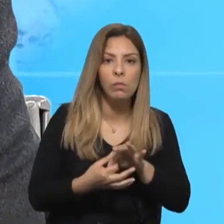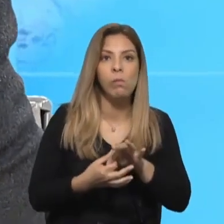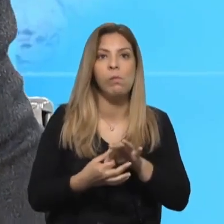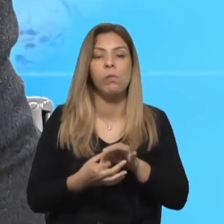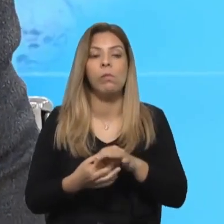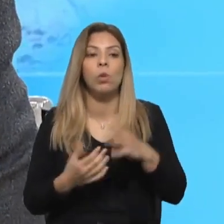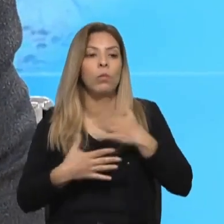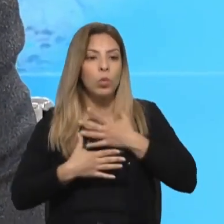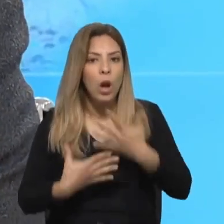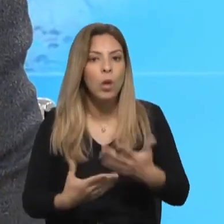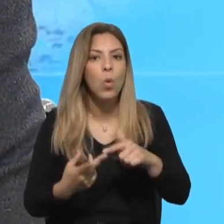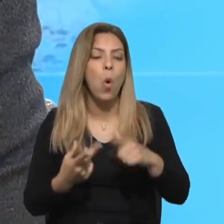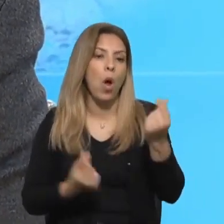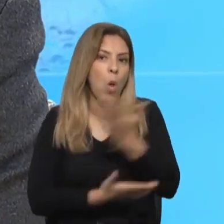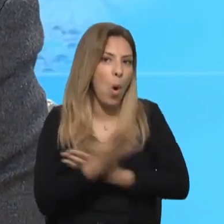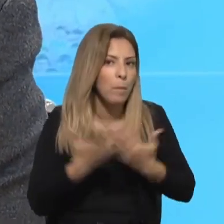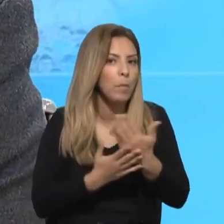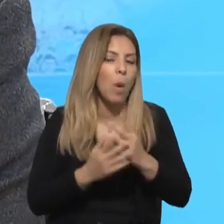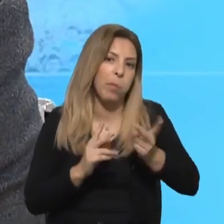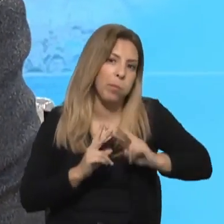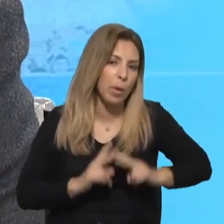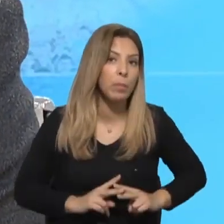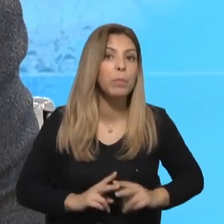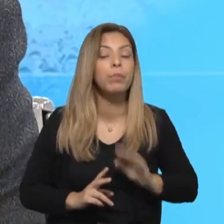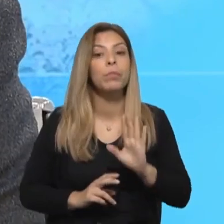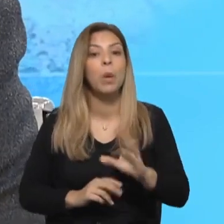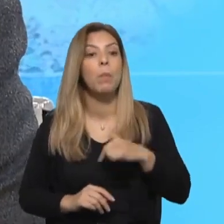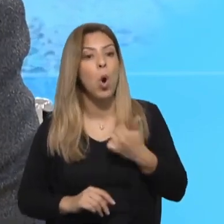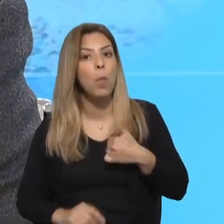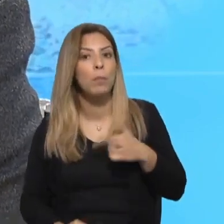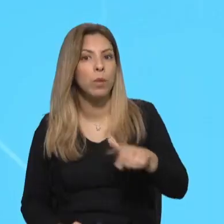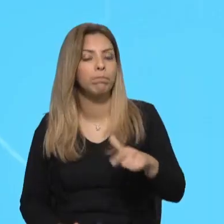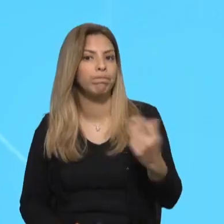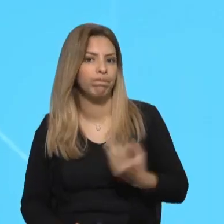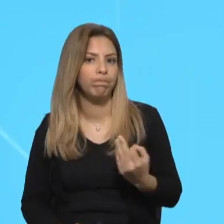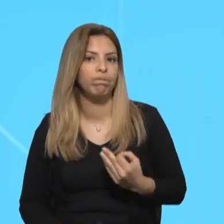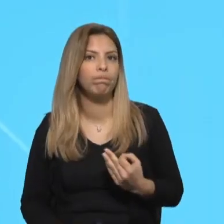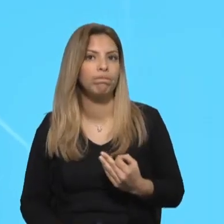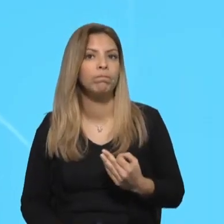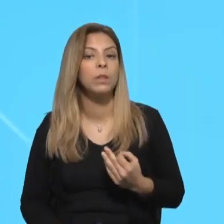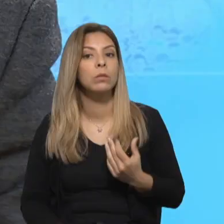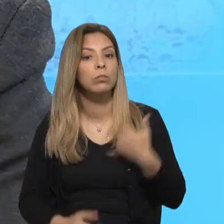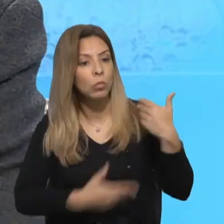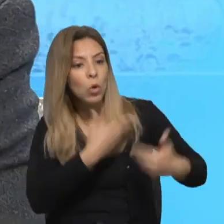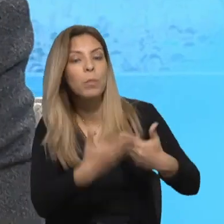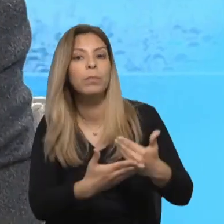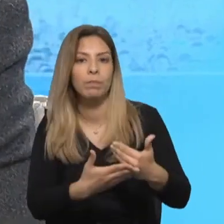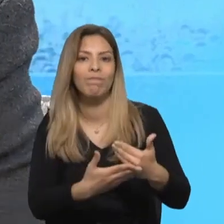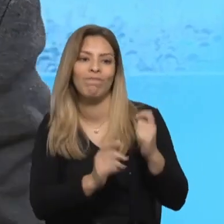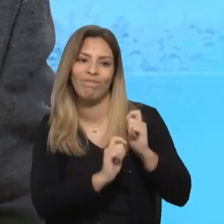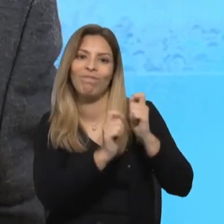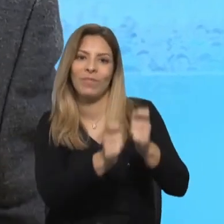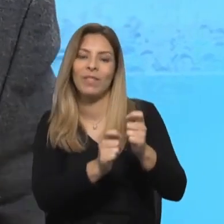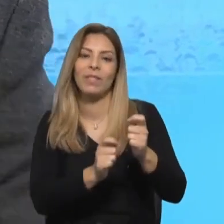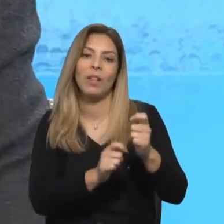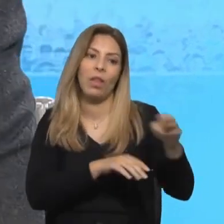migrações voluntárias ou económicas. O Papa Francisco é ele próprio migrante, no sentido em que ele é descendente de migrantes italianos